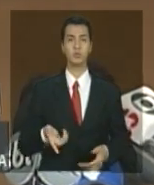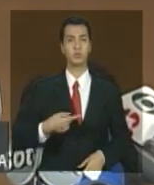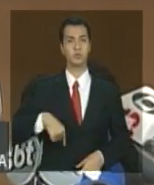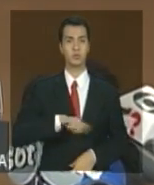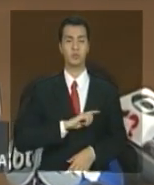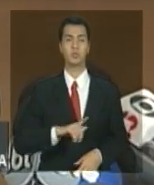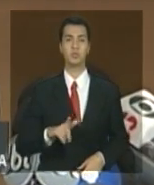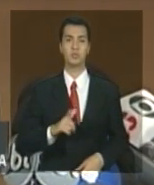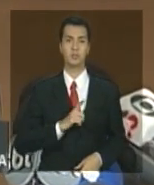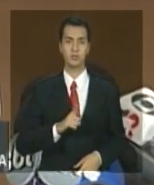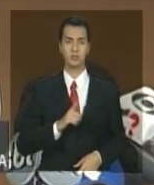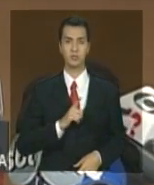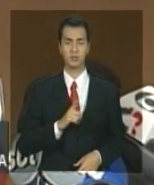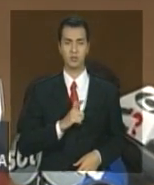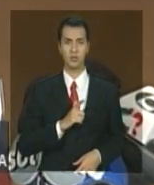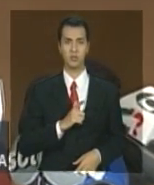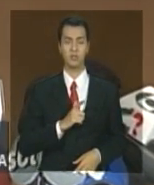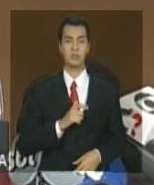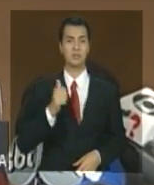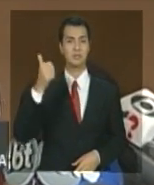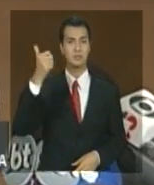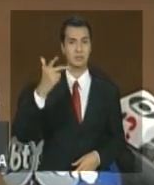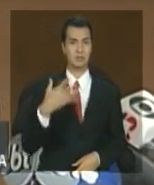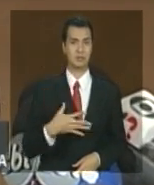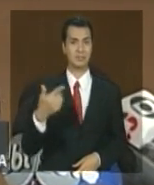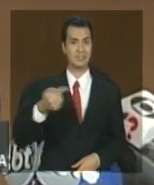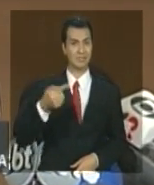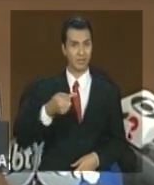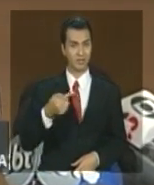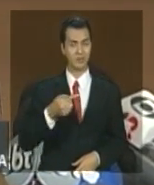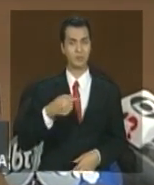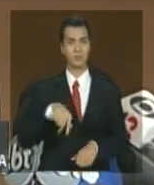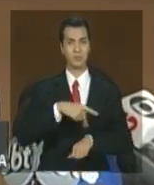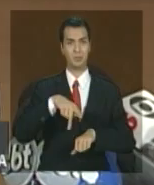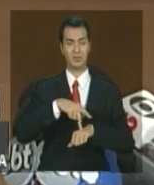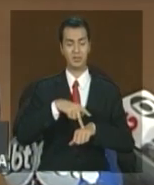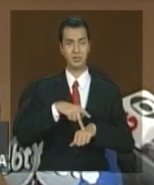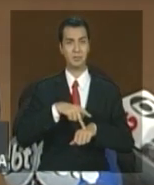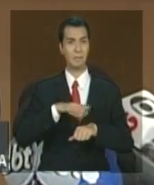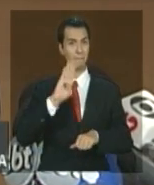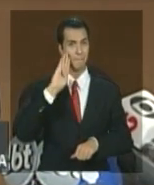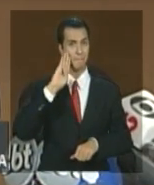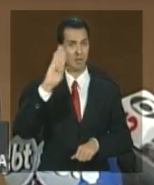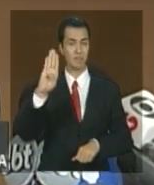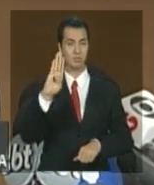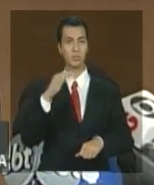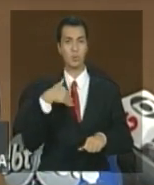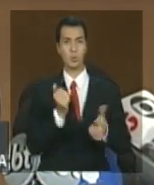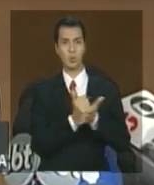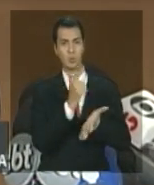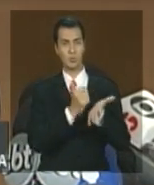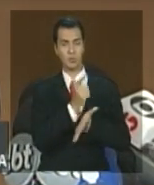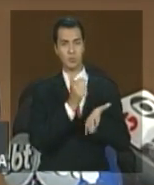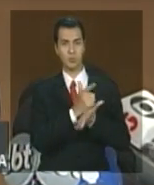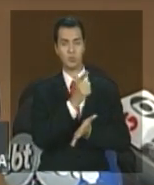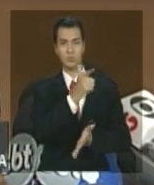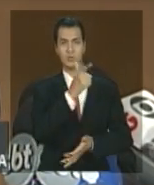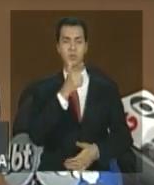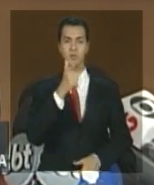saldo comercial dos Estados Unidos com qualquer país do mundo, o sétimo maior. Isto implica